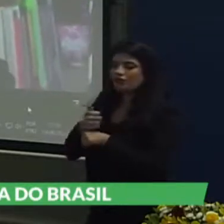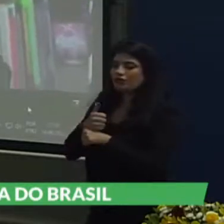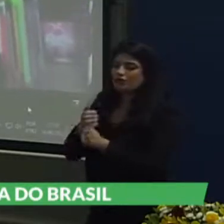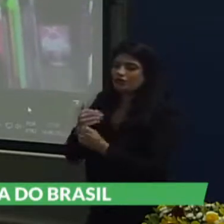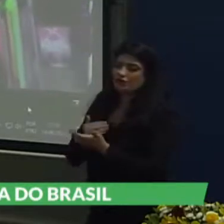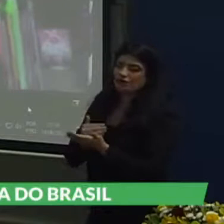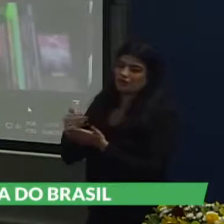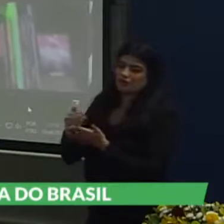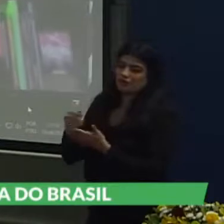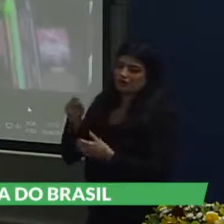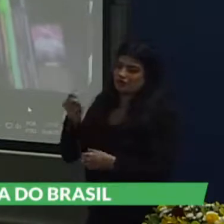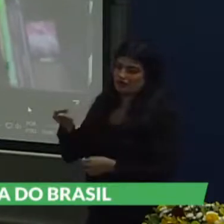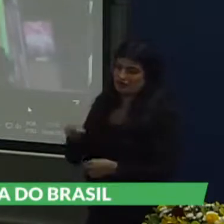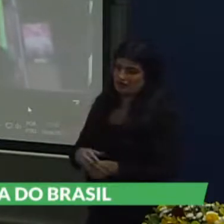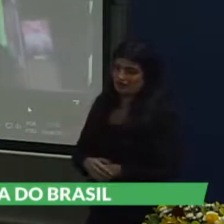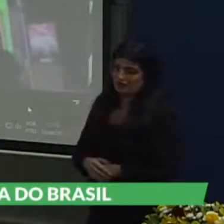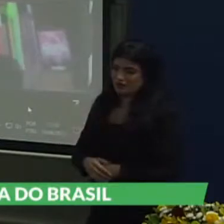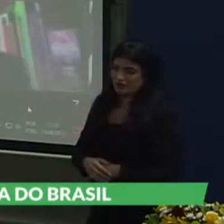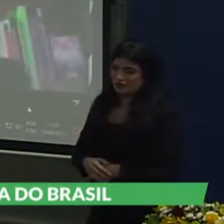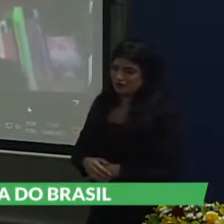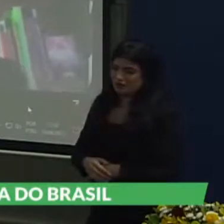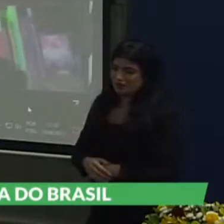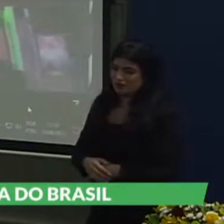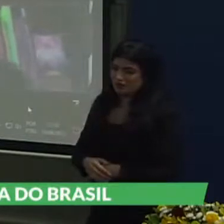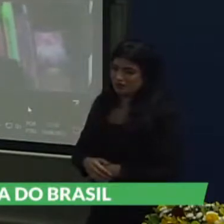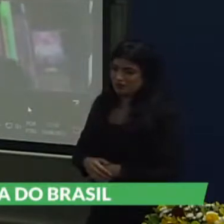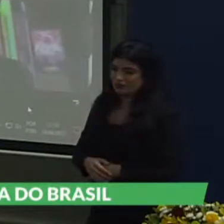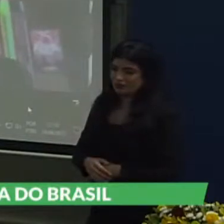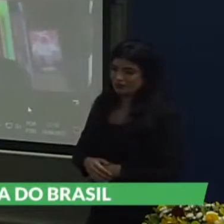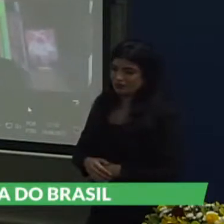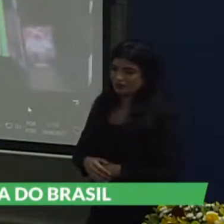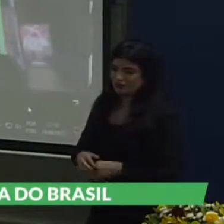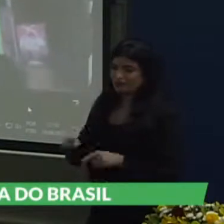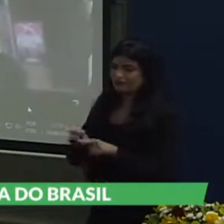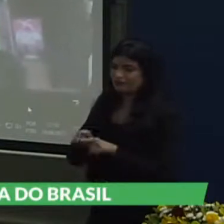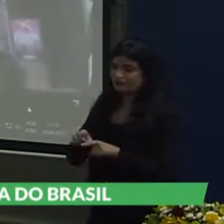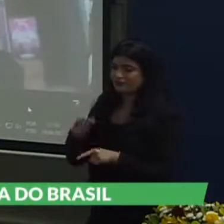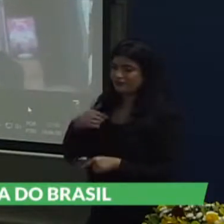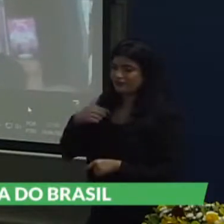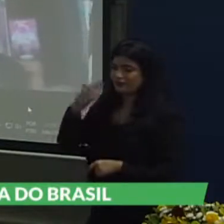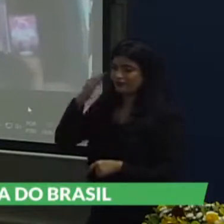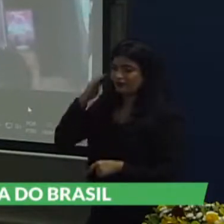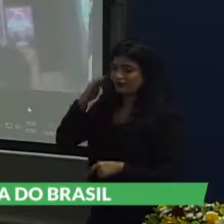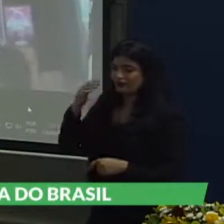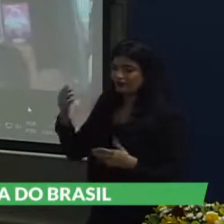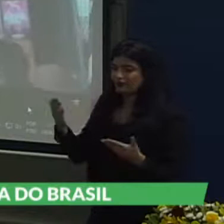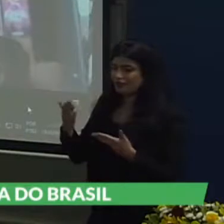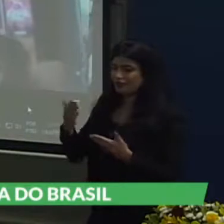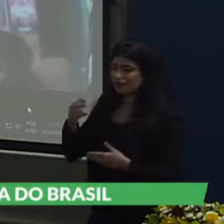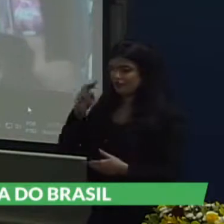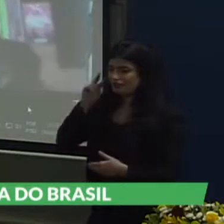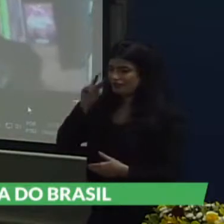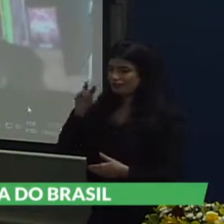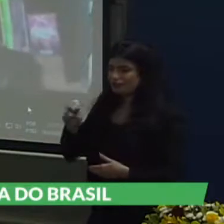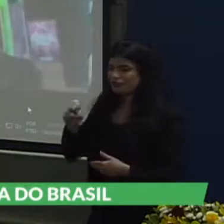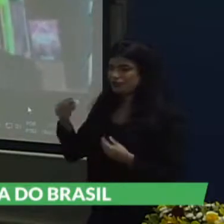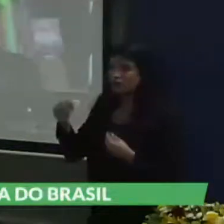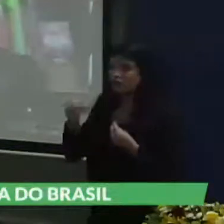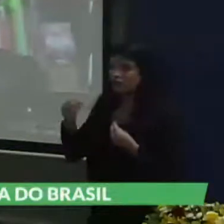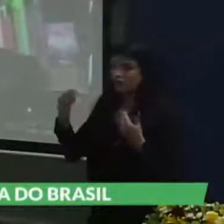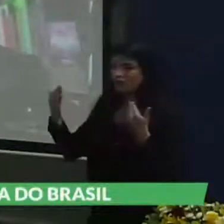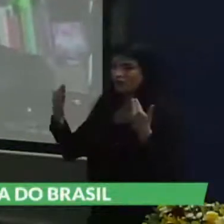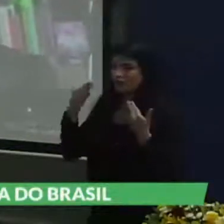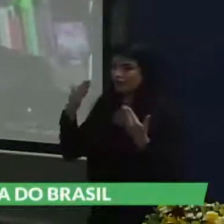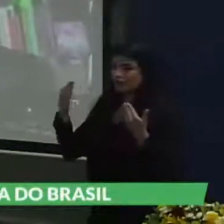início, praticamente desde o início. E eu entendo e vejo hoje como a